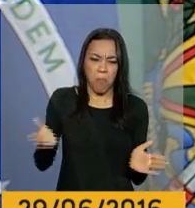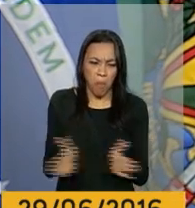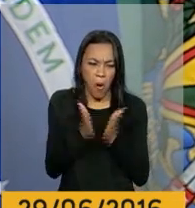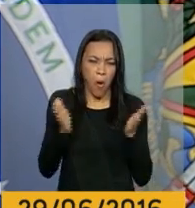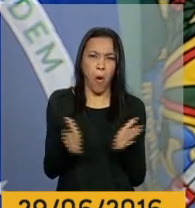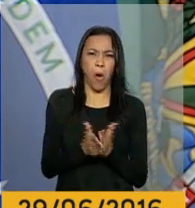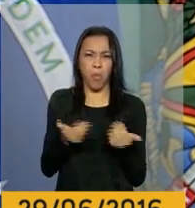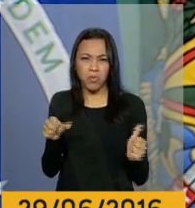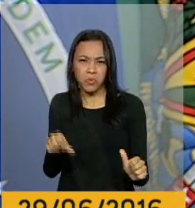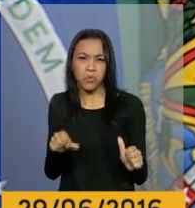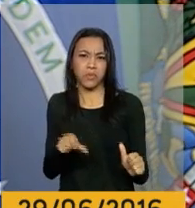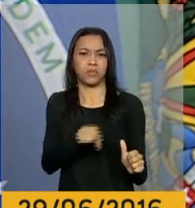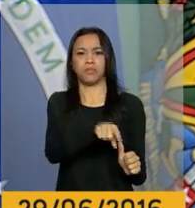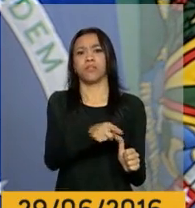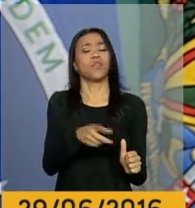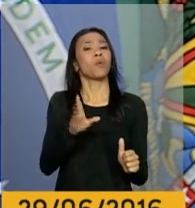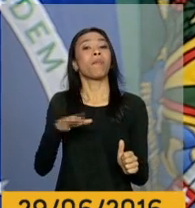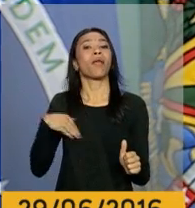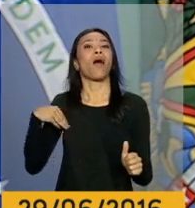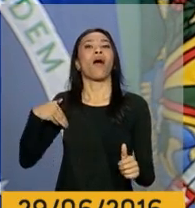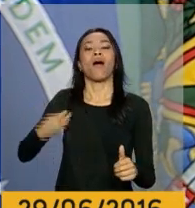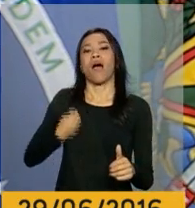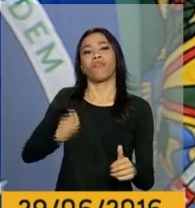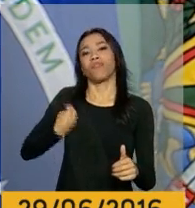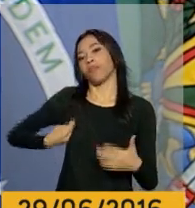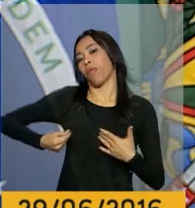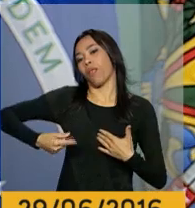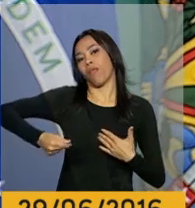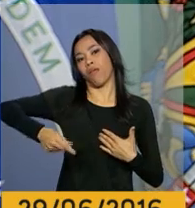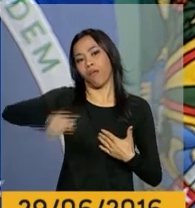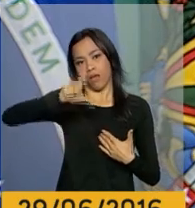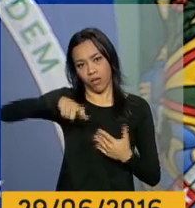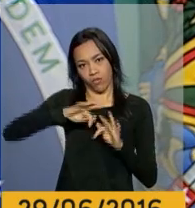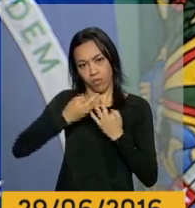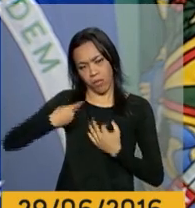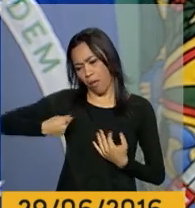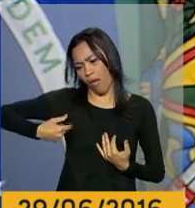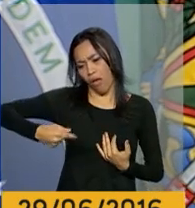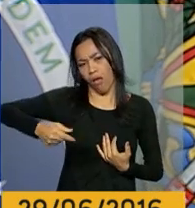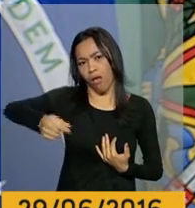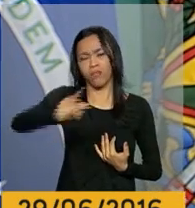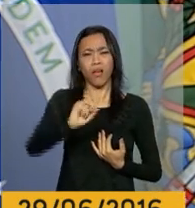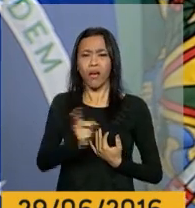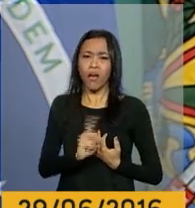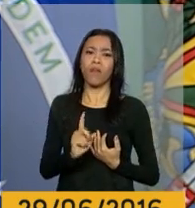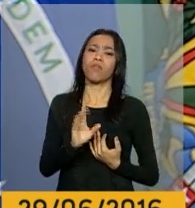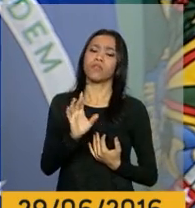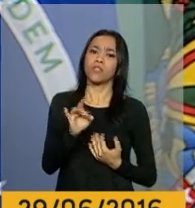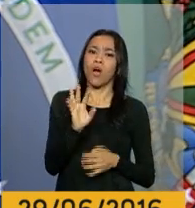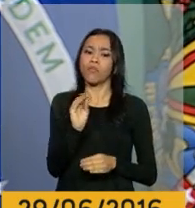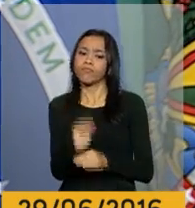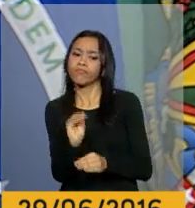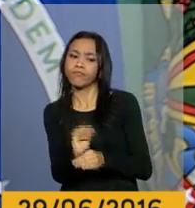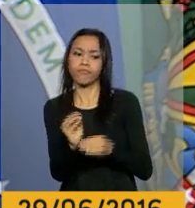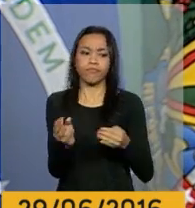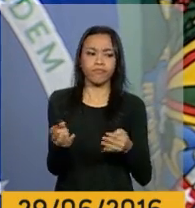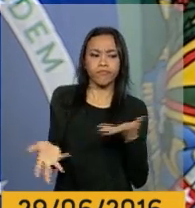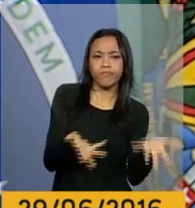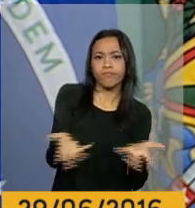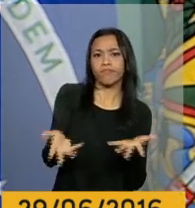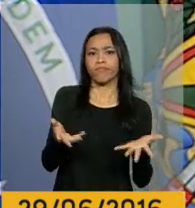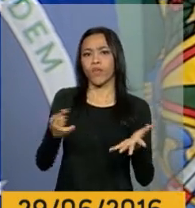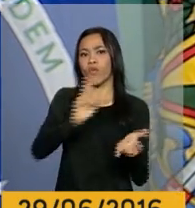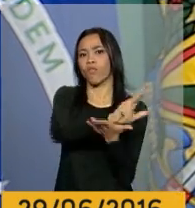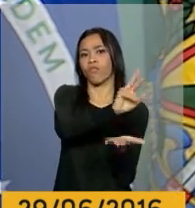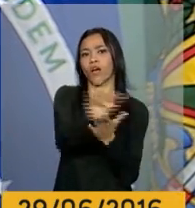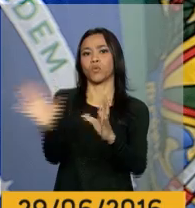Bolsa Família não é algo para perdurar o resto da vida, é para perdurar enquanto o Brasil multifacetado em vários setores, entre os